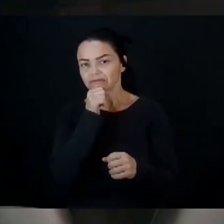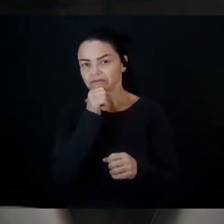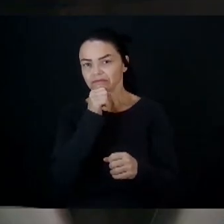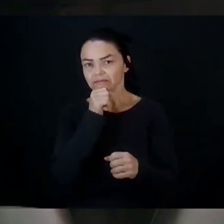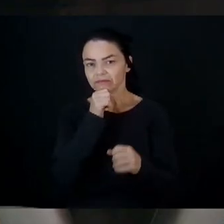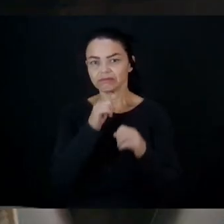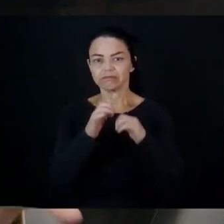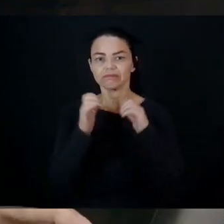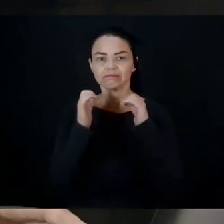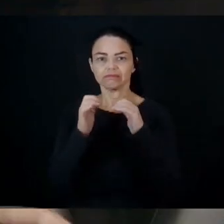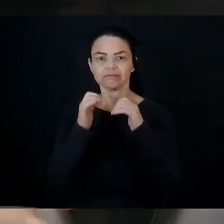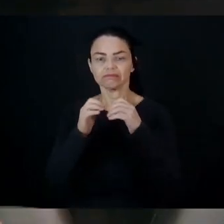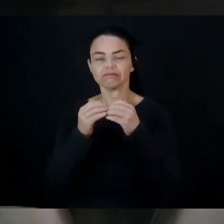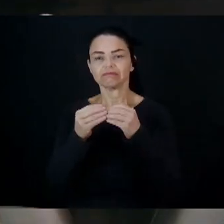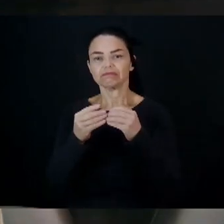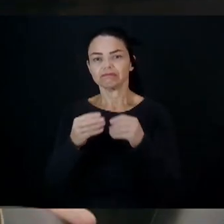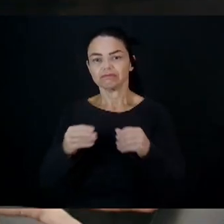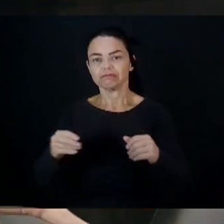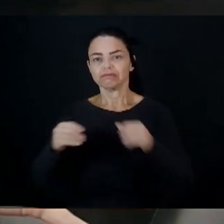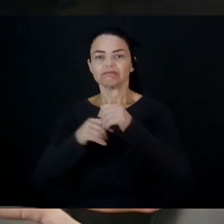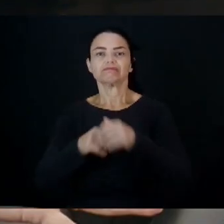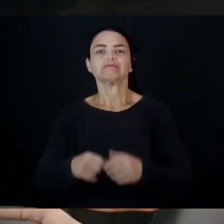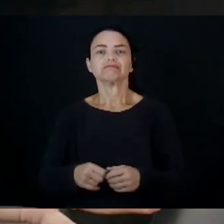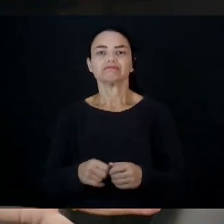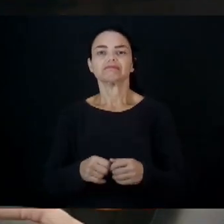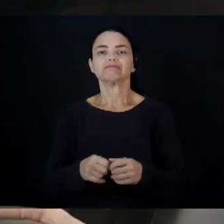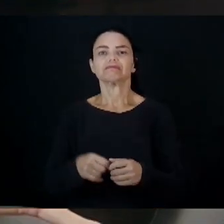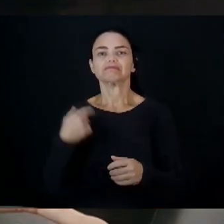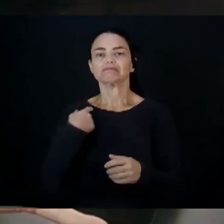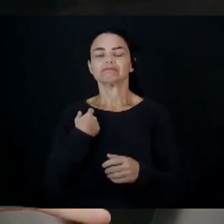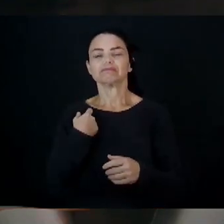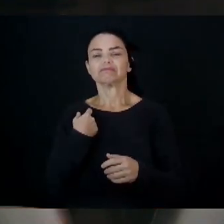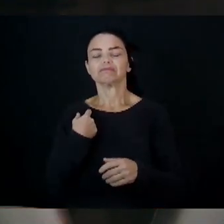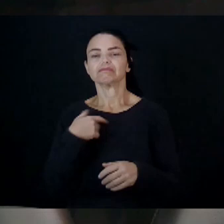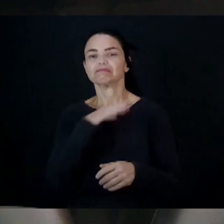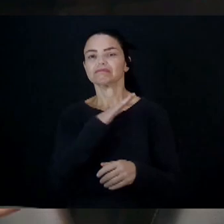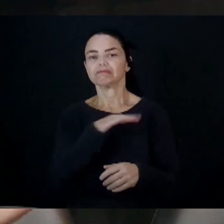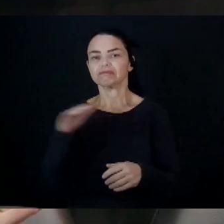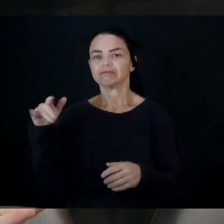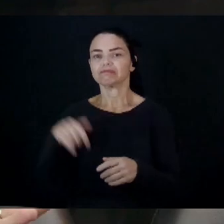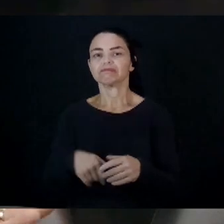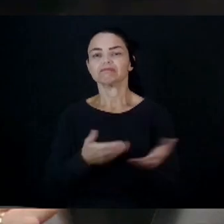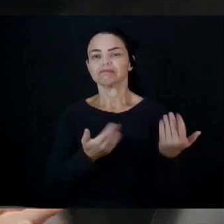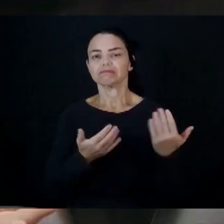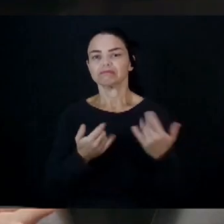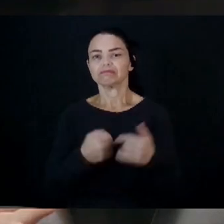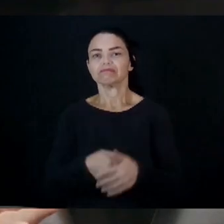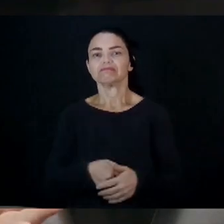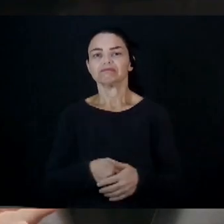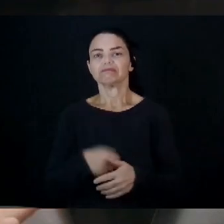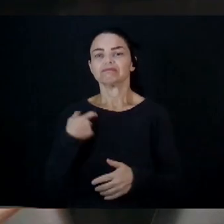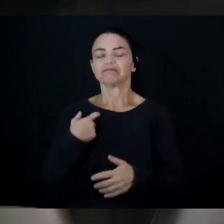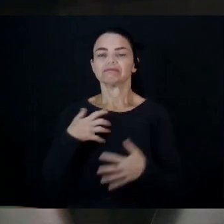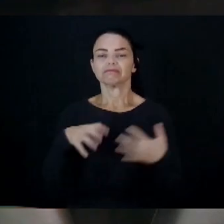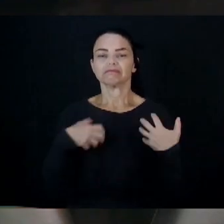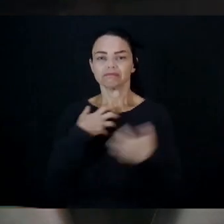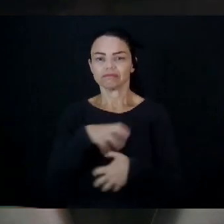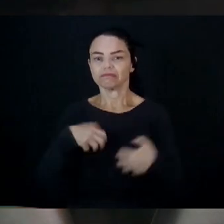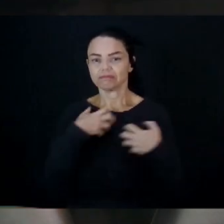mas também o risco de adultos mais jovens também estarem nesse turbilhão, né?